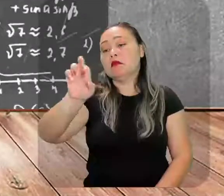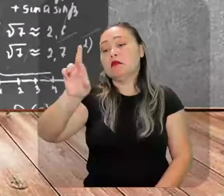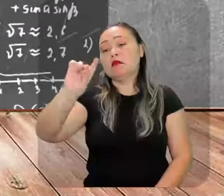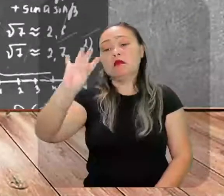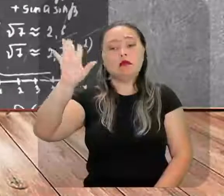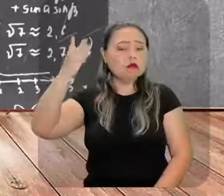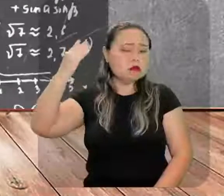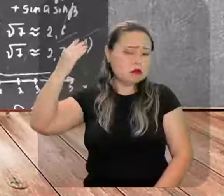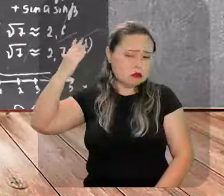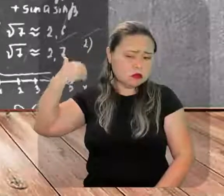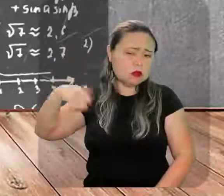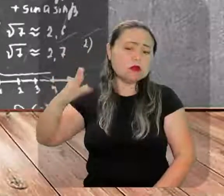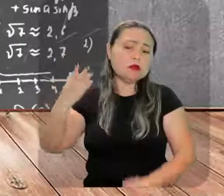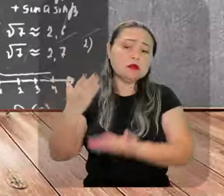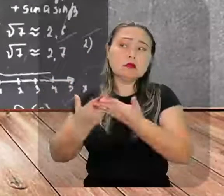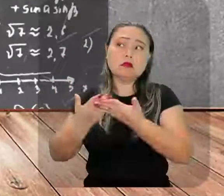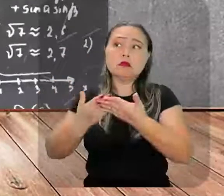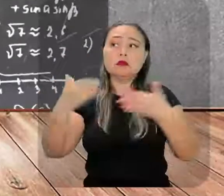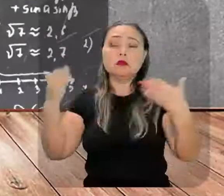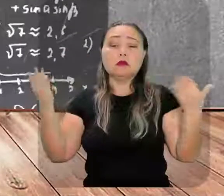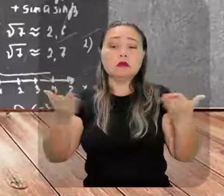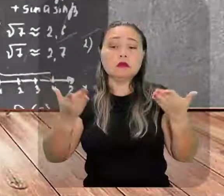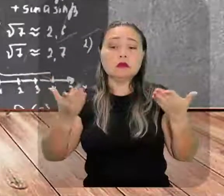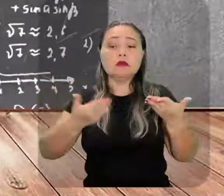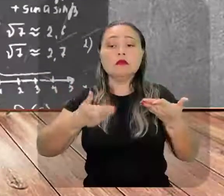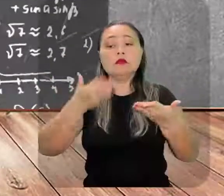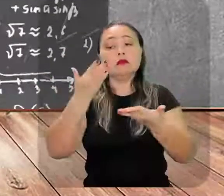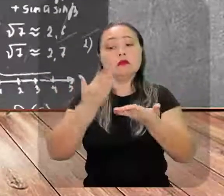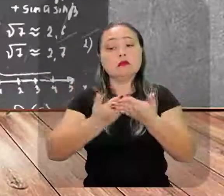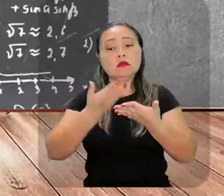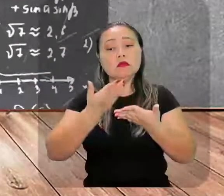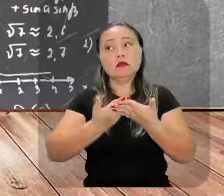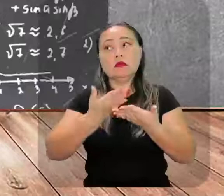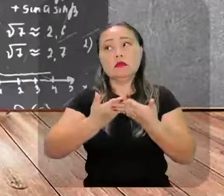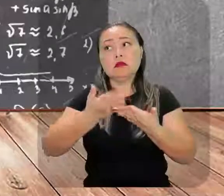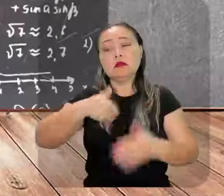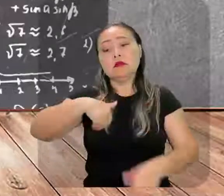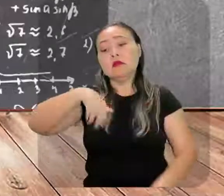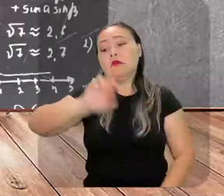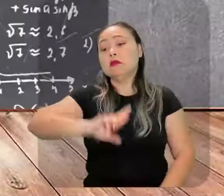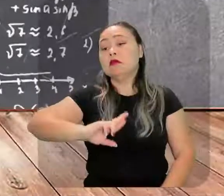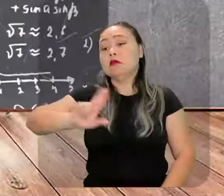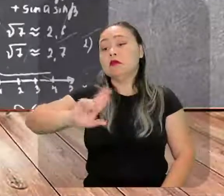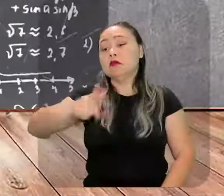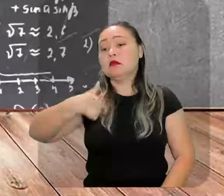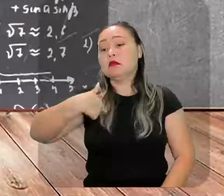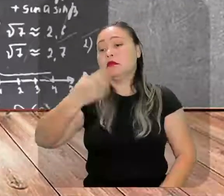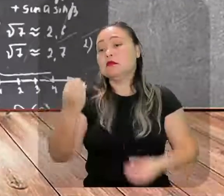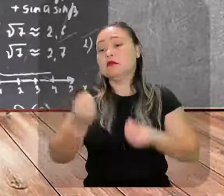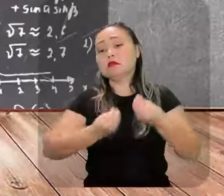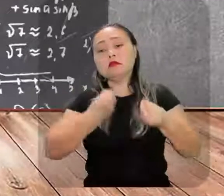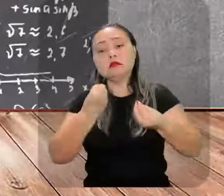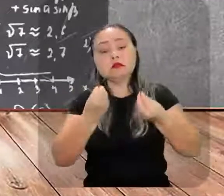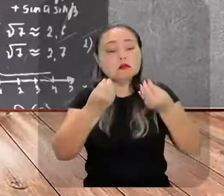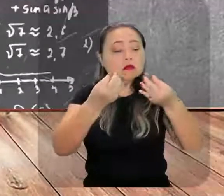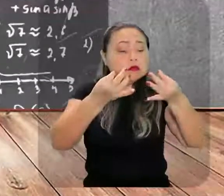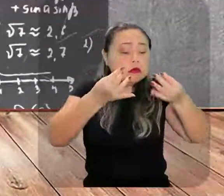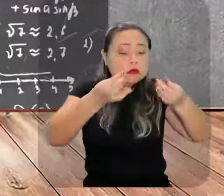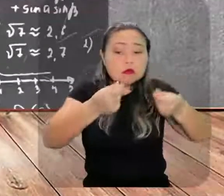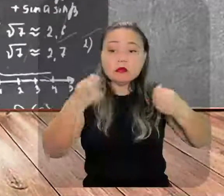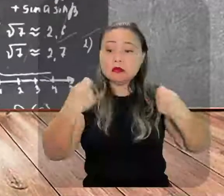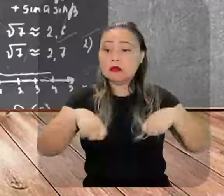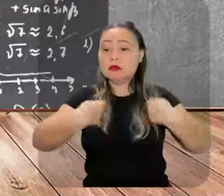polinômios, enfim. Mas agora a gente vai estudar um pouquinho diferente, alguns mecanismos, alguns detalhes que